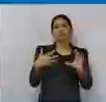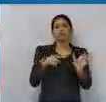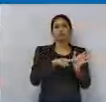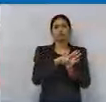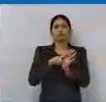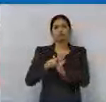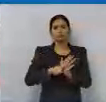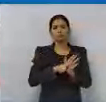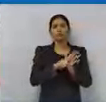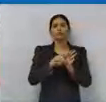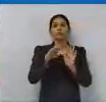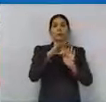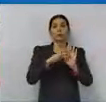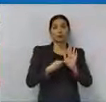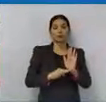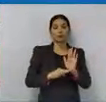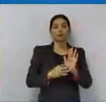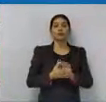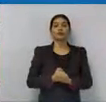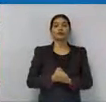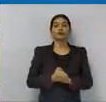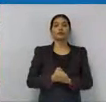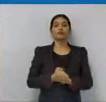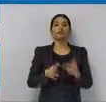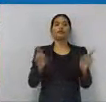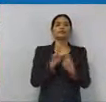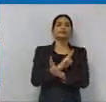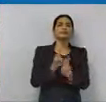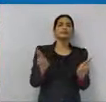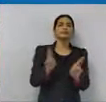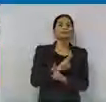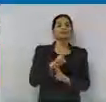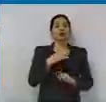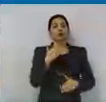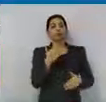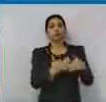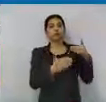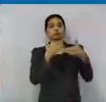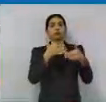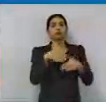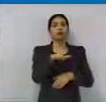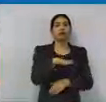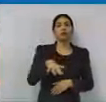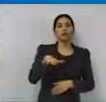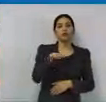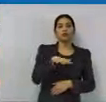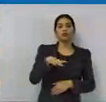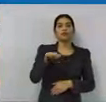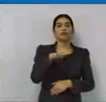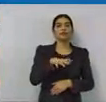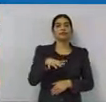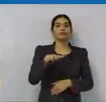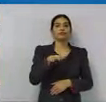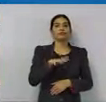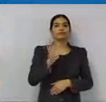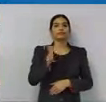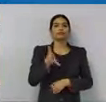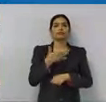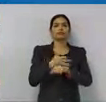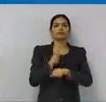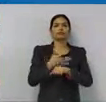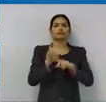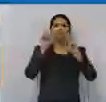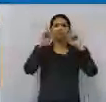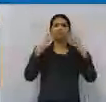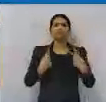do diagnóstico do programa está relacionado ao avanço da área antropizada